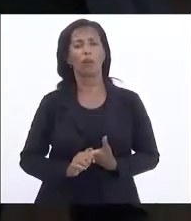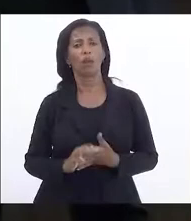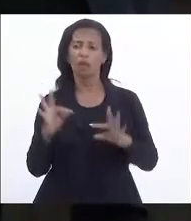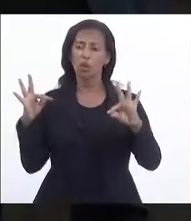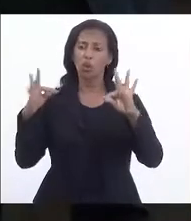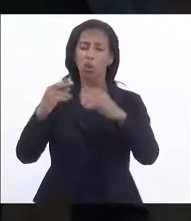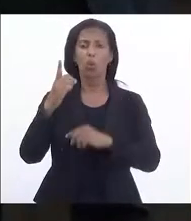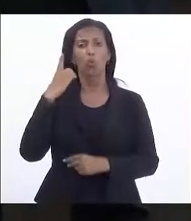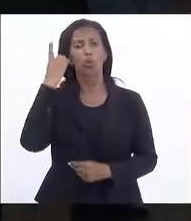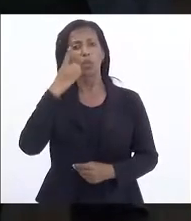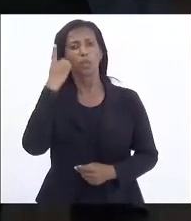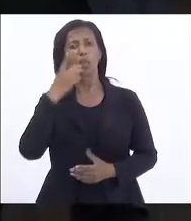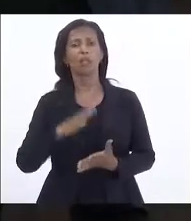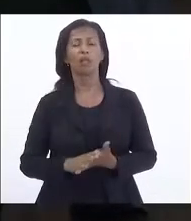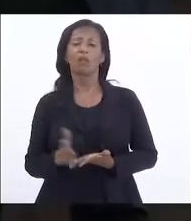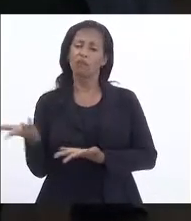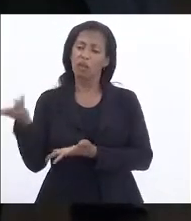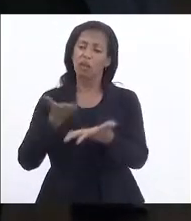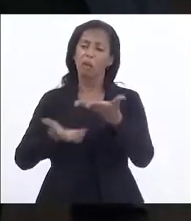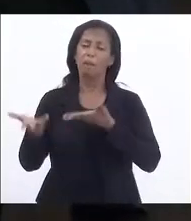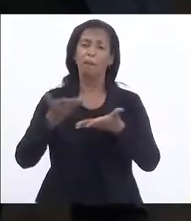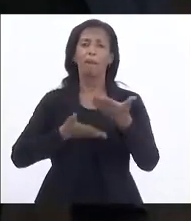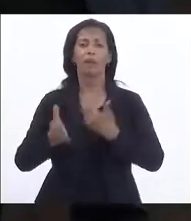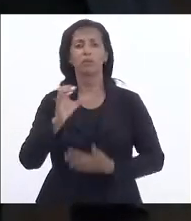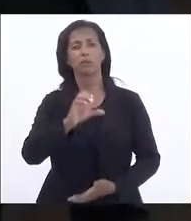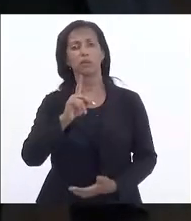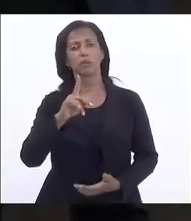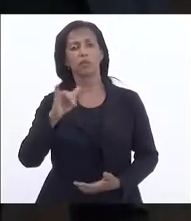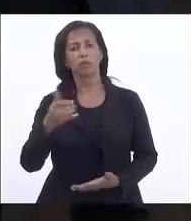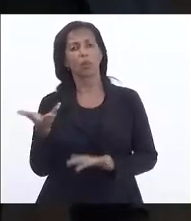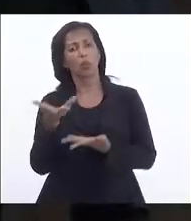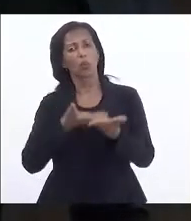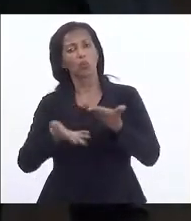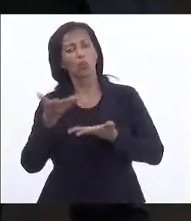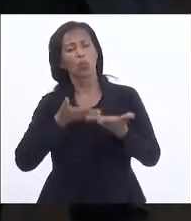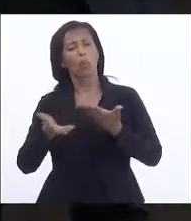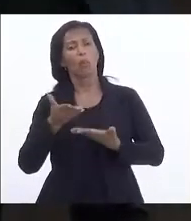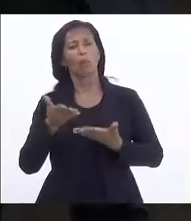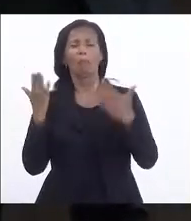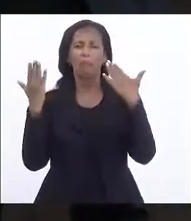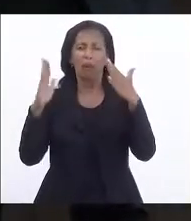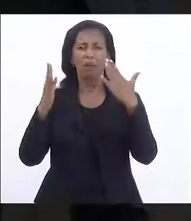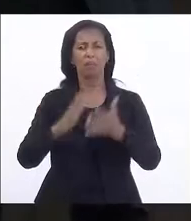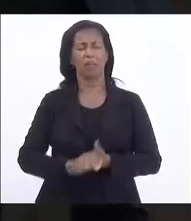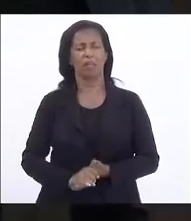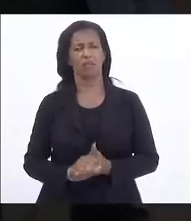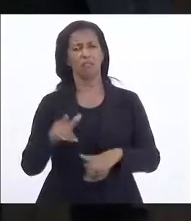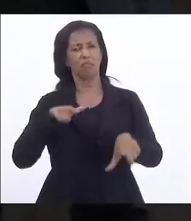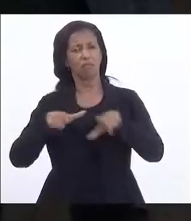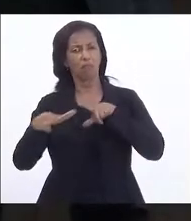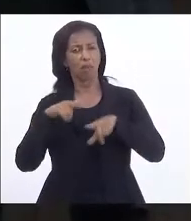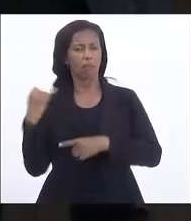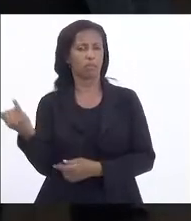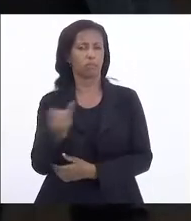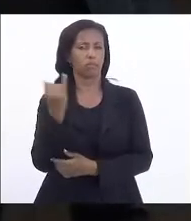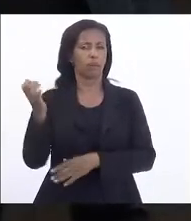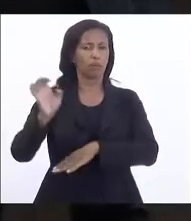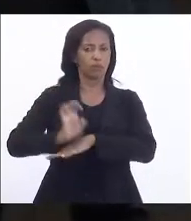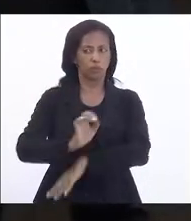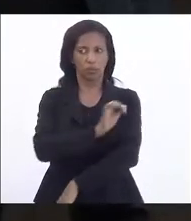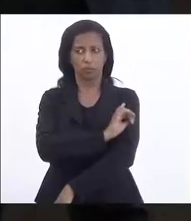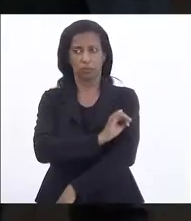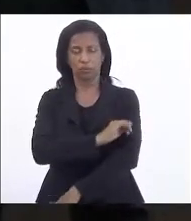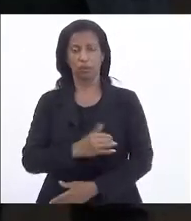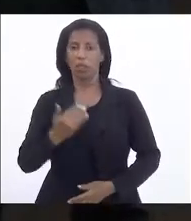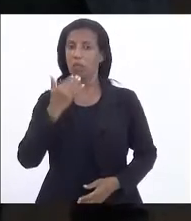todos os deputados e deputadas que fizeram parte dessa CPI sobre os roitos do petróleo parabéns é um trabalho fundamental para o estado do Rio de Janeiro